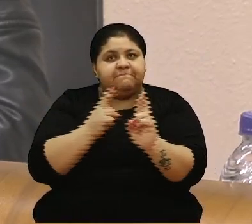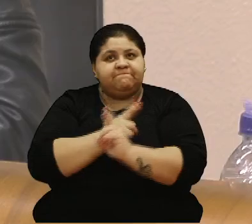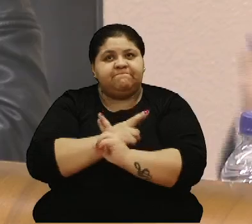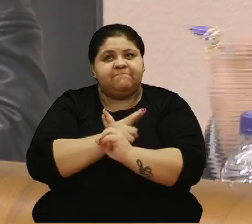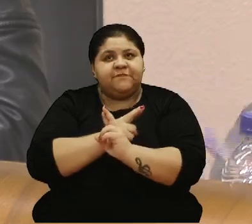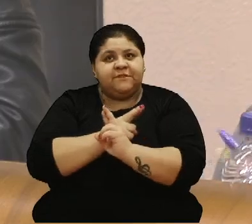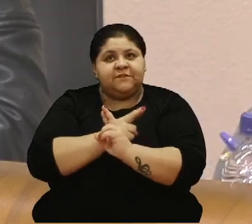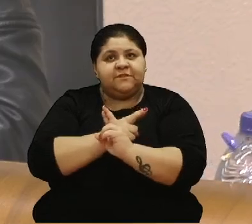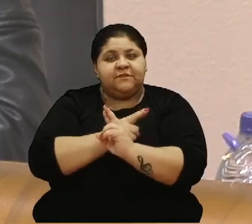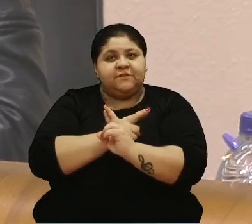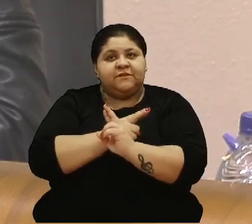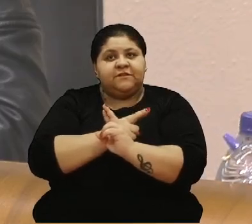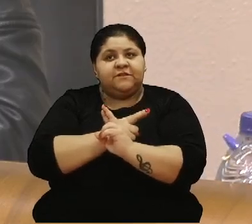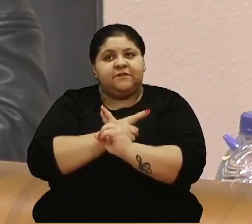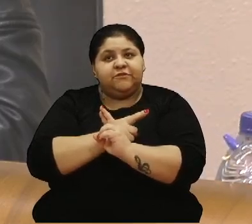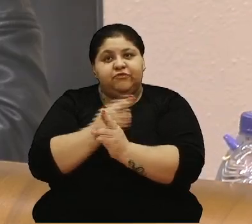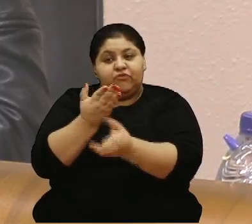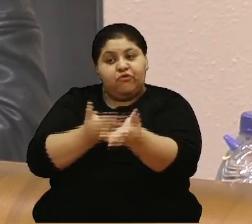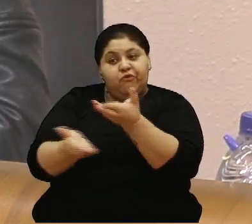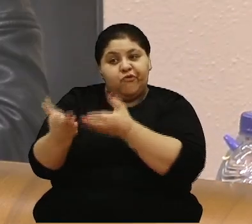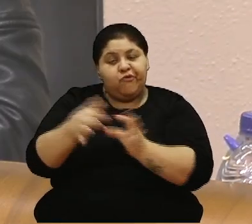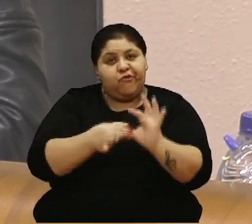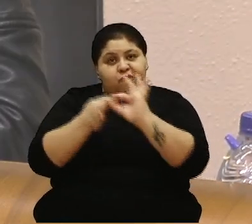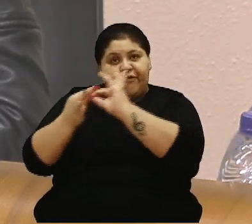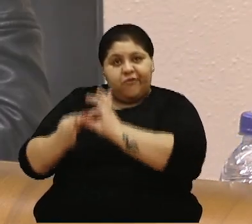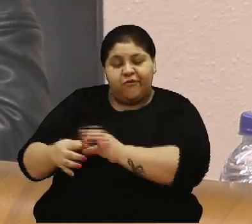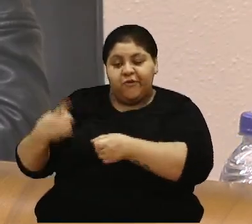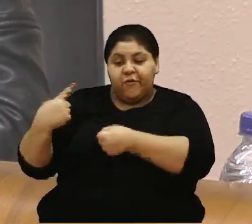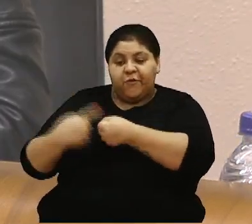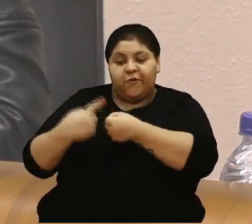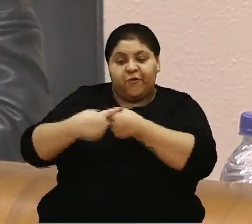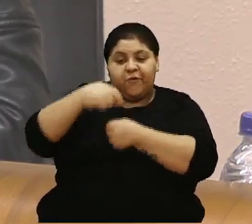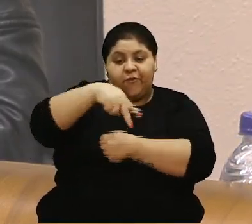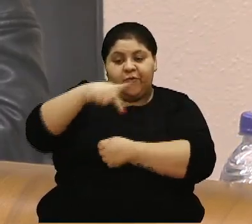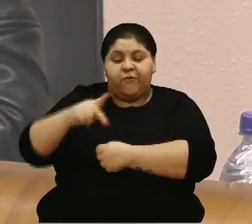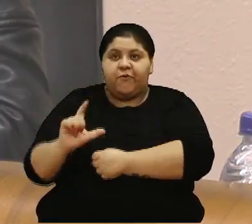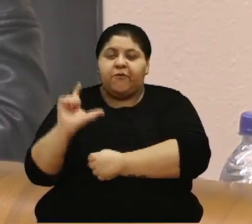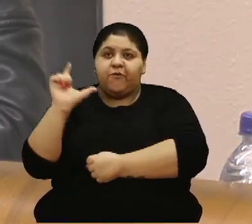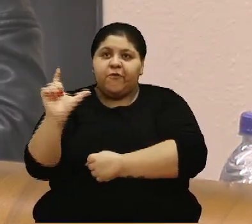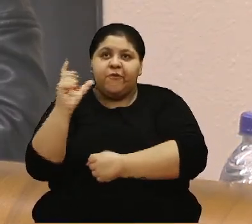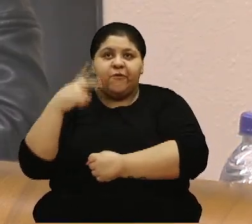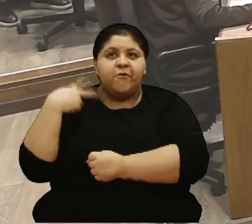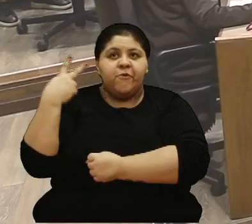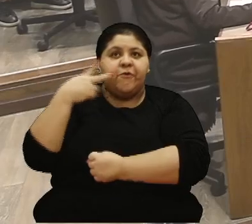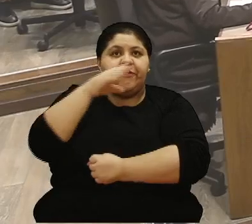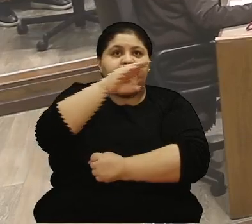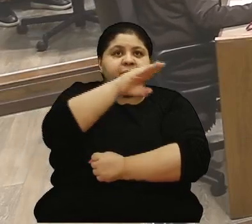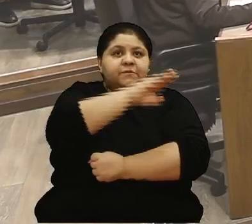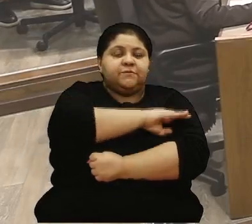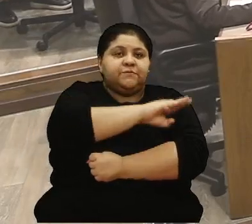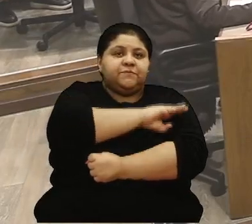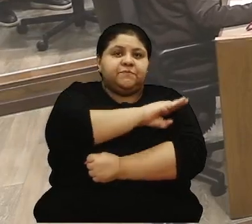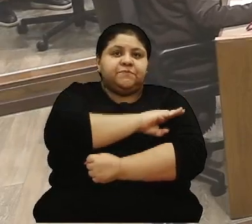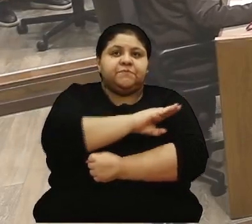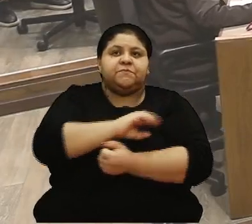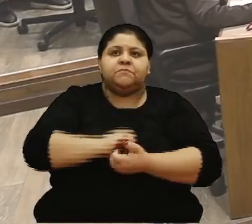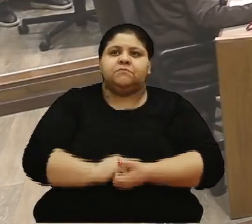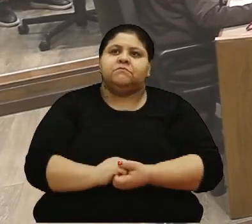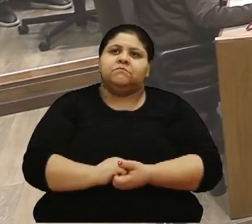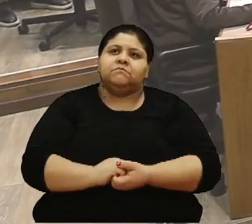fronteiriça e de parceria com o município de Nova Petrópolis. Com a palavra, vereador Ramon Teles. Peço a palavra, senhor